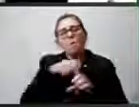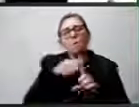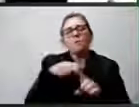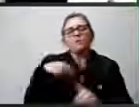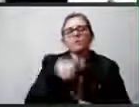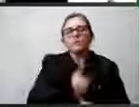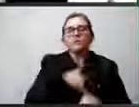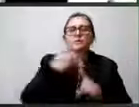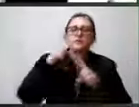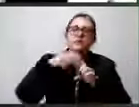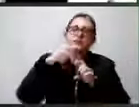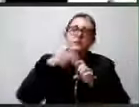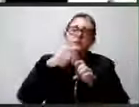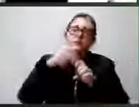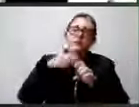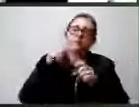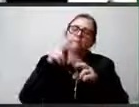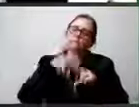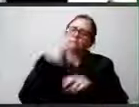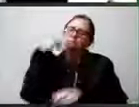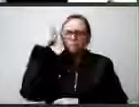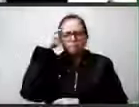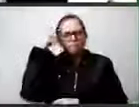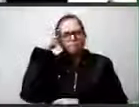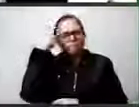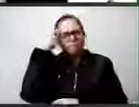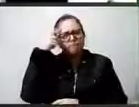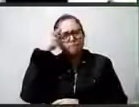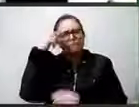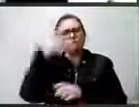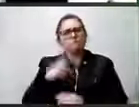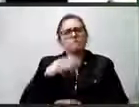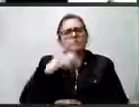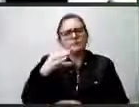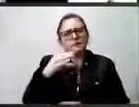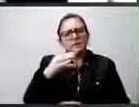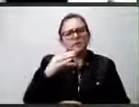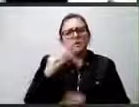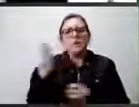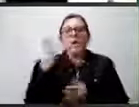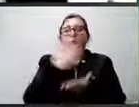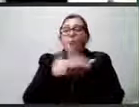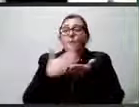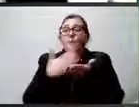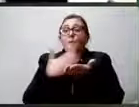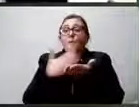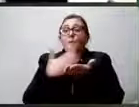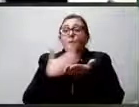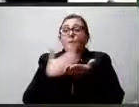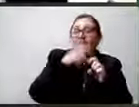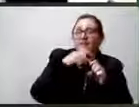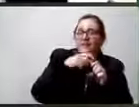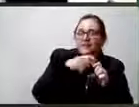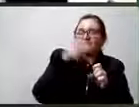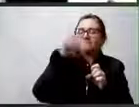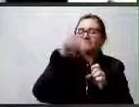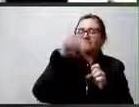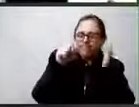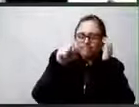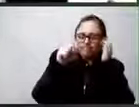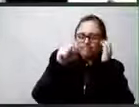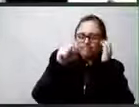clínico, fica esse pensamento, que tipo de paciente a gente vai começar a receber logo na clínica, né? E